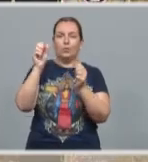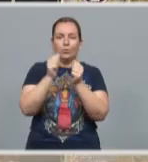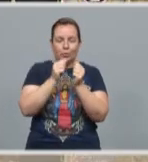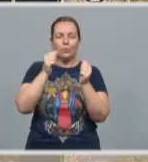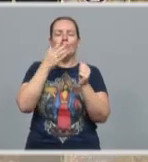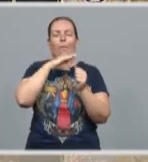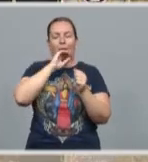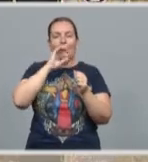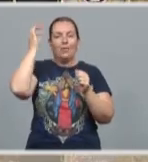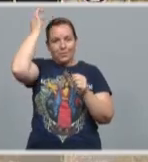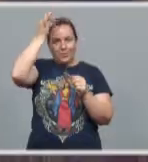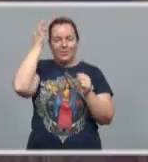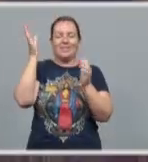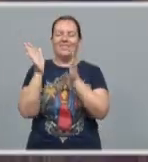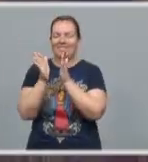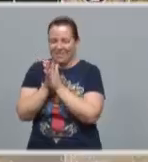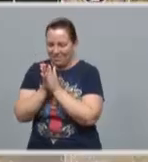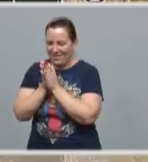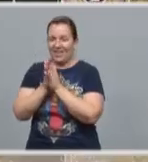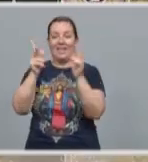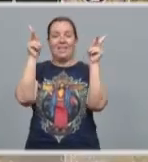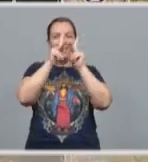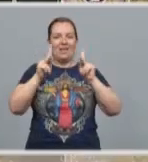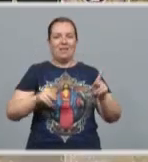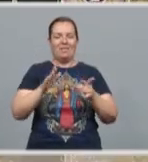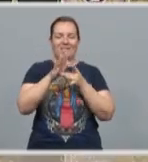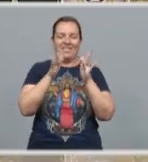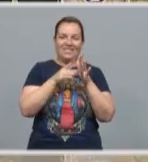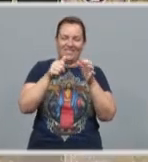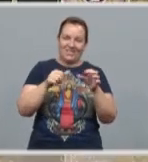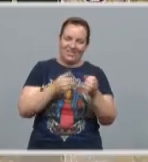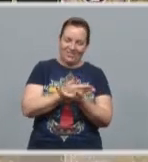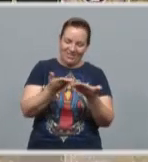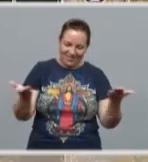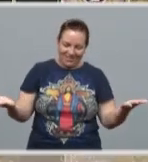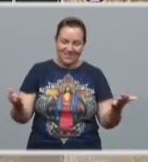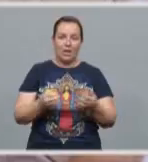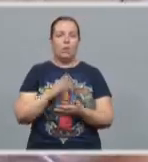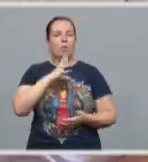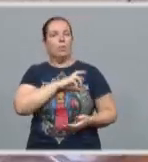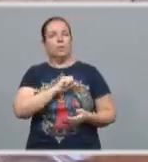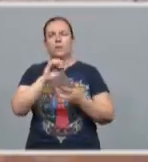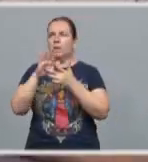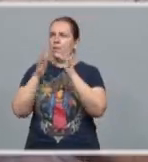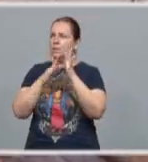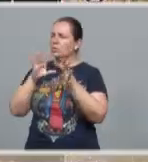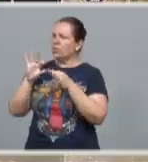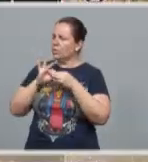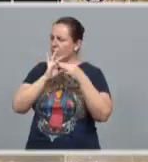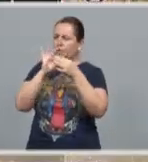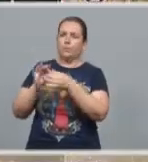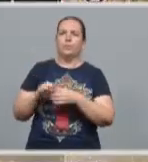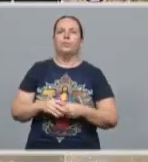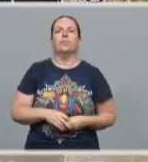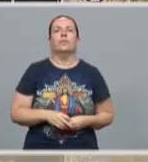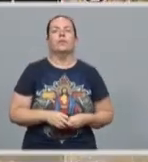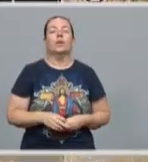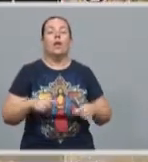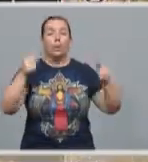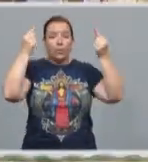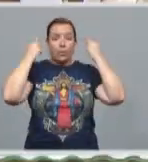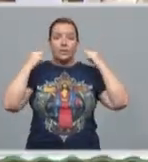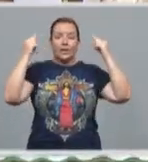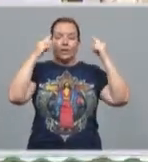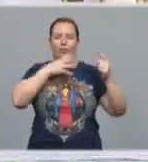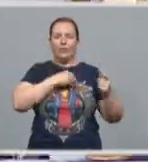Pai e o Espírito Santo. Amém. Que a paz de Jesus esteja com todos vocês. O amor de Cristo nos uniu.